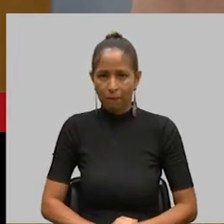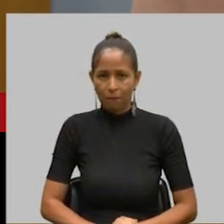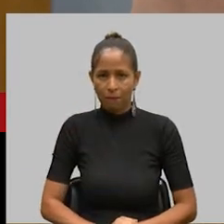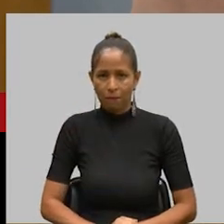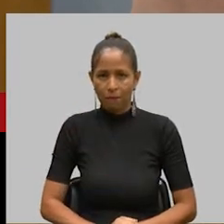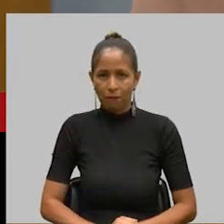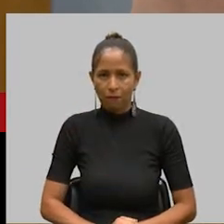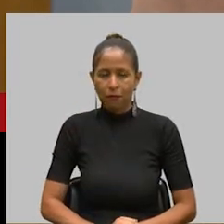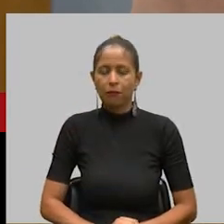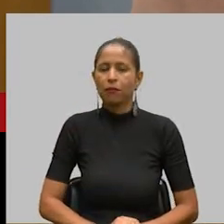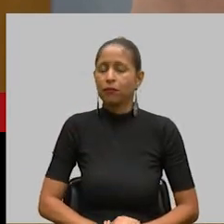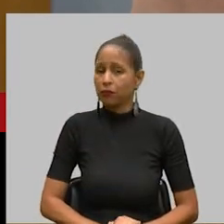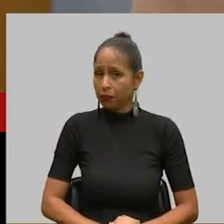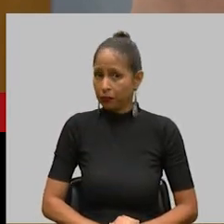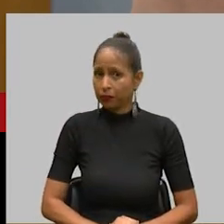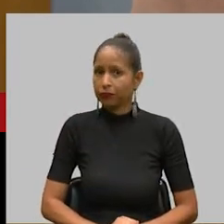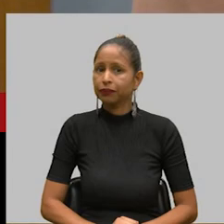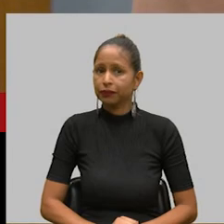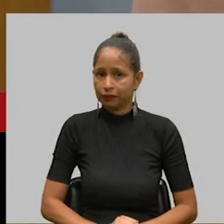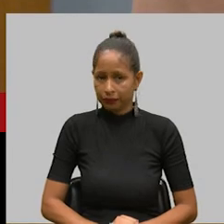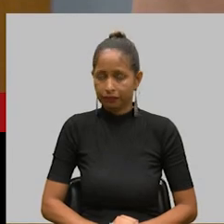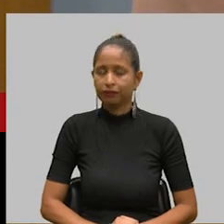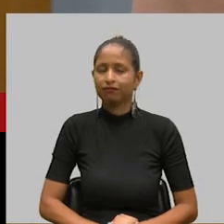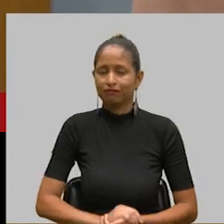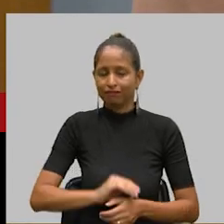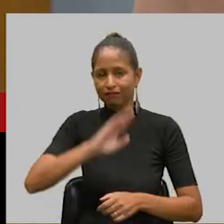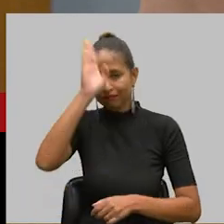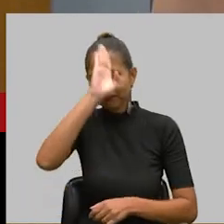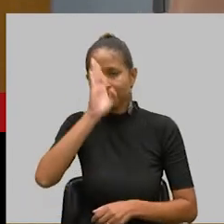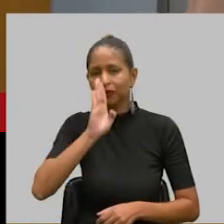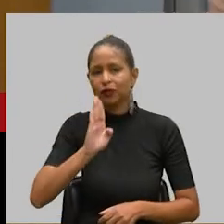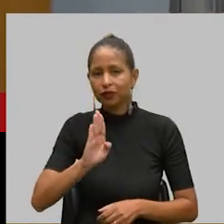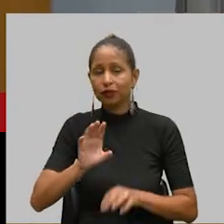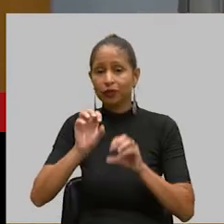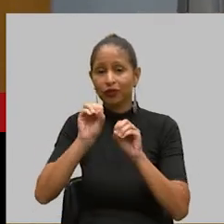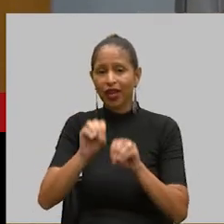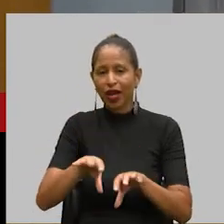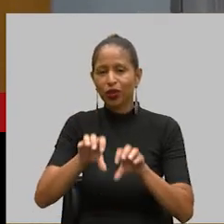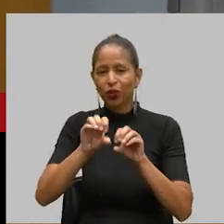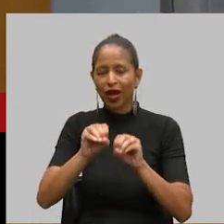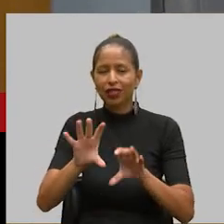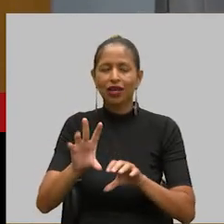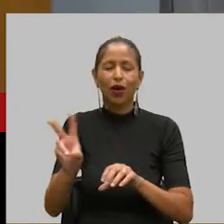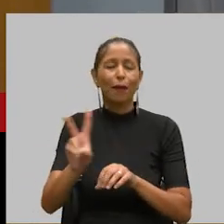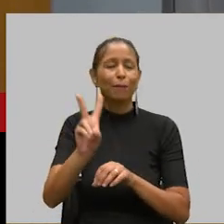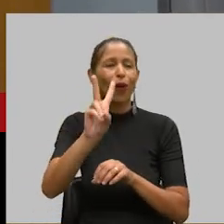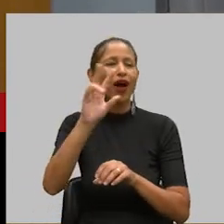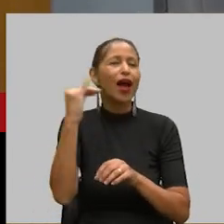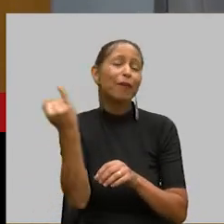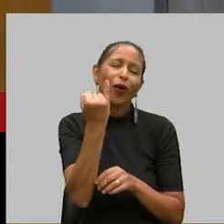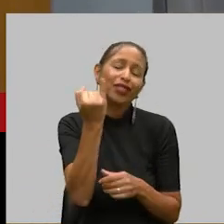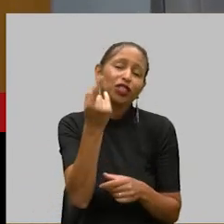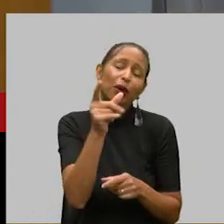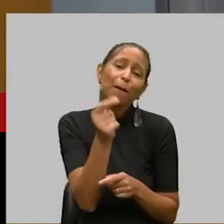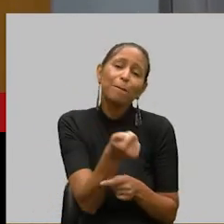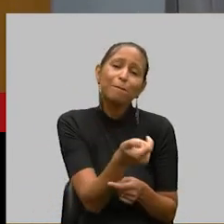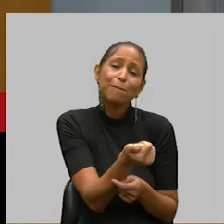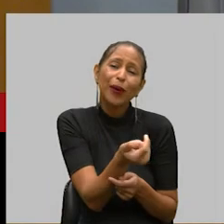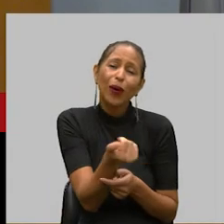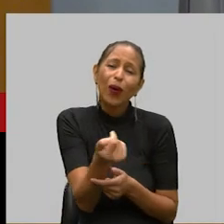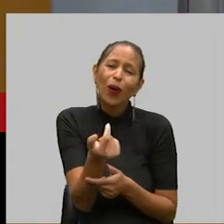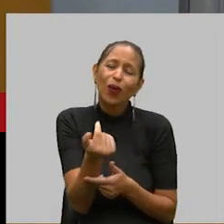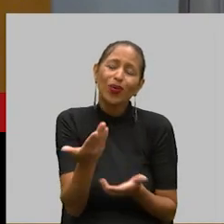esquecido durante toda essa história do Brasil a educação ela era um privilégio de poucos e a